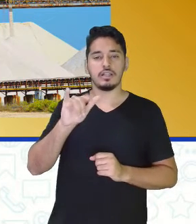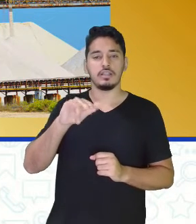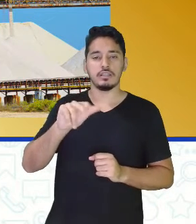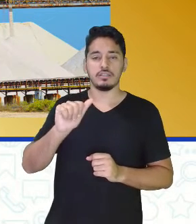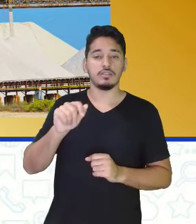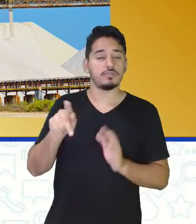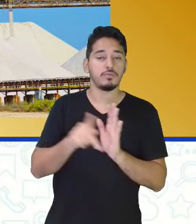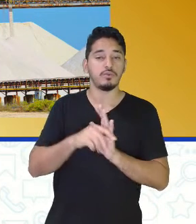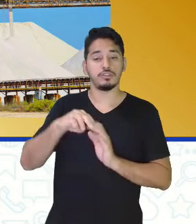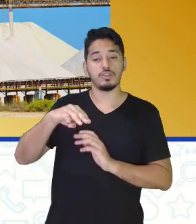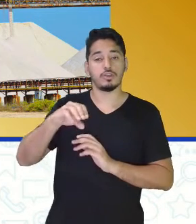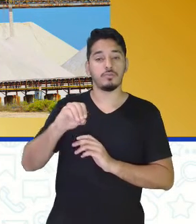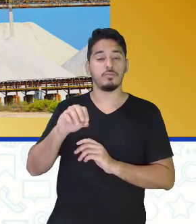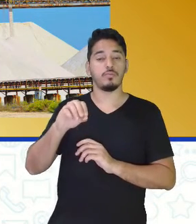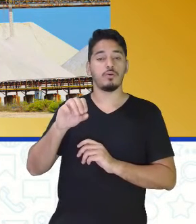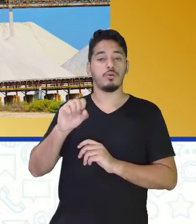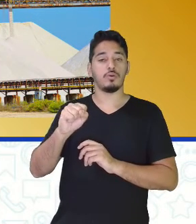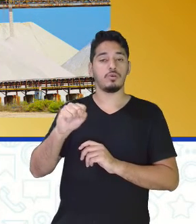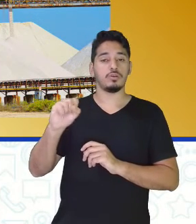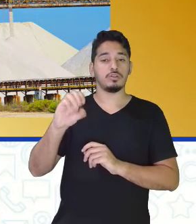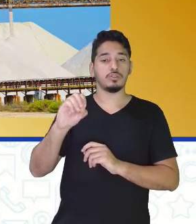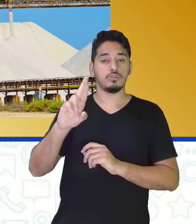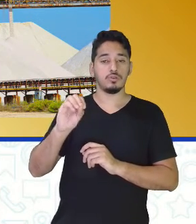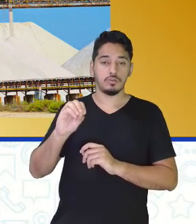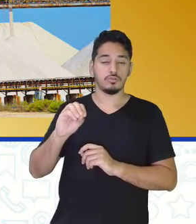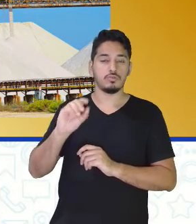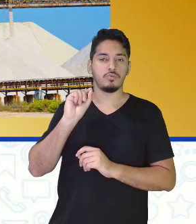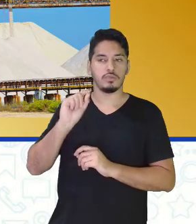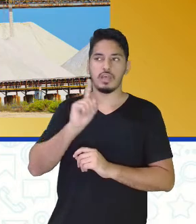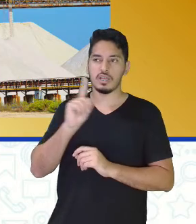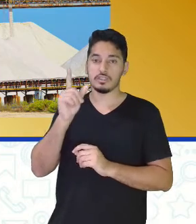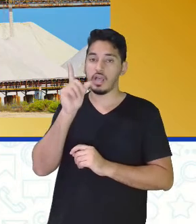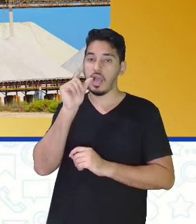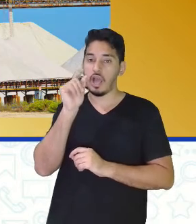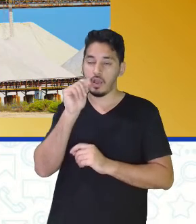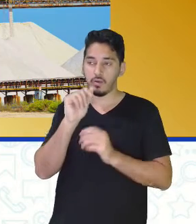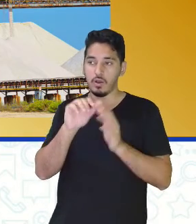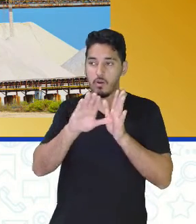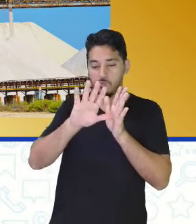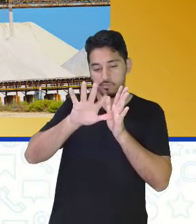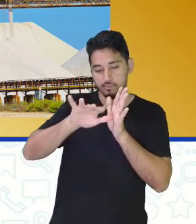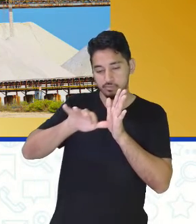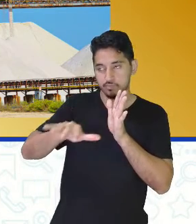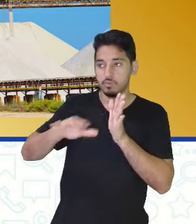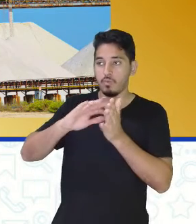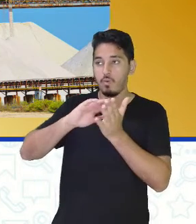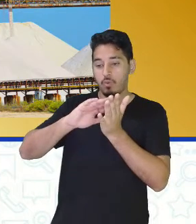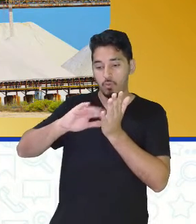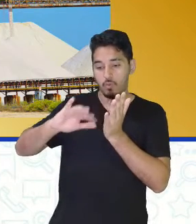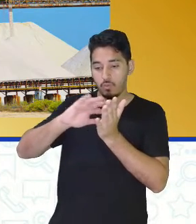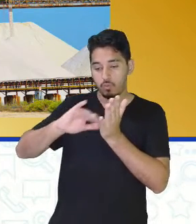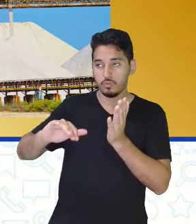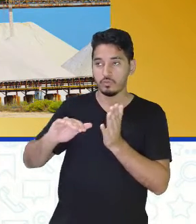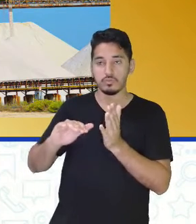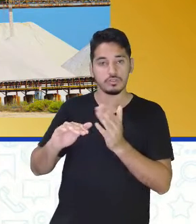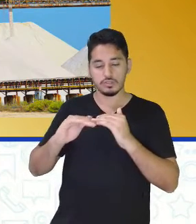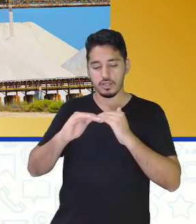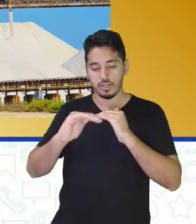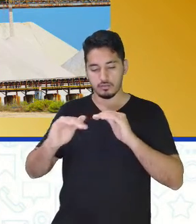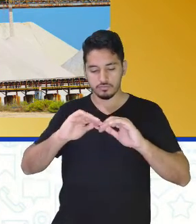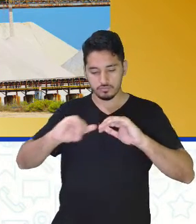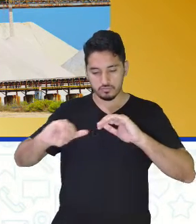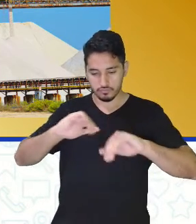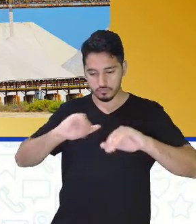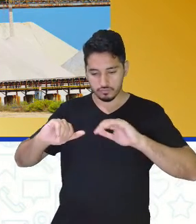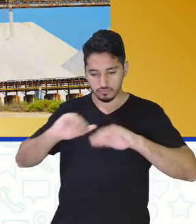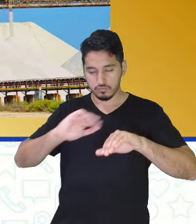Mossoró, aqui no Rio Grande do Norte, onde essa água do mar ela foi bombeada para essas piscinas rasas,